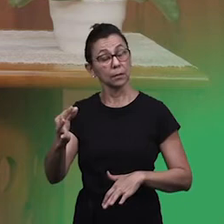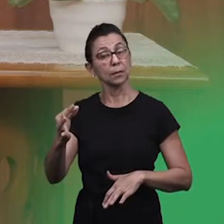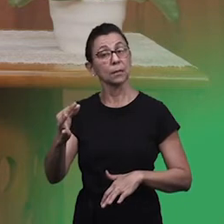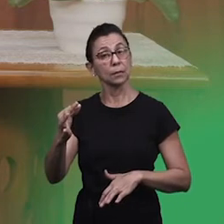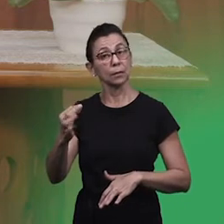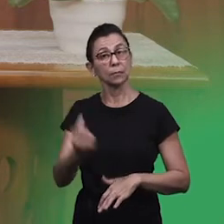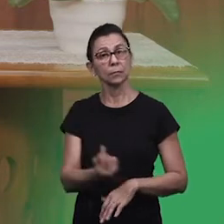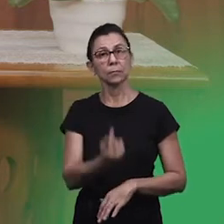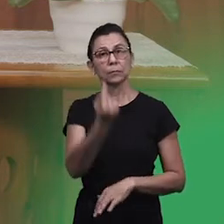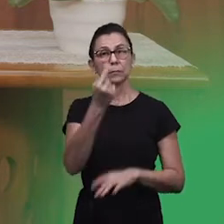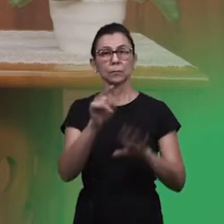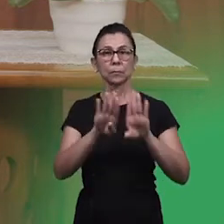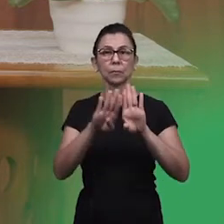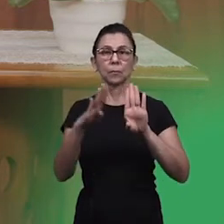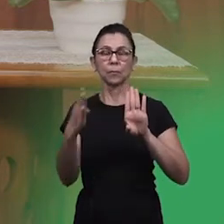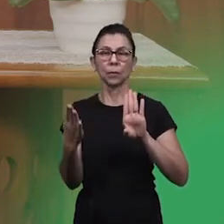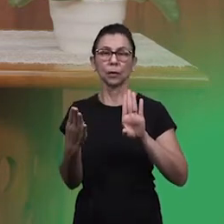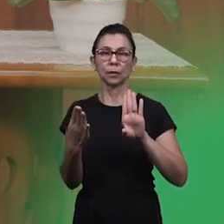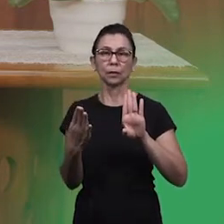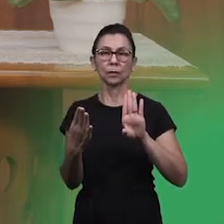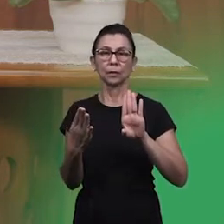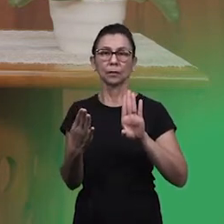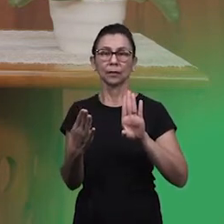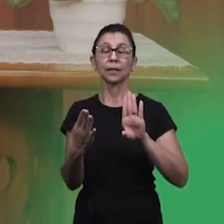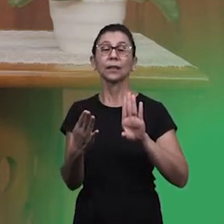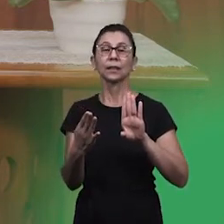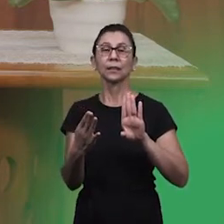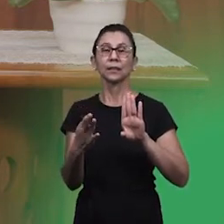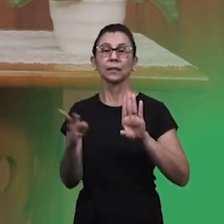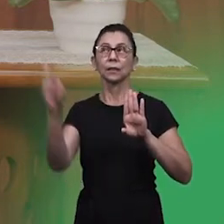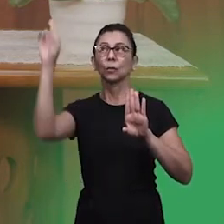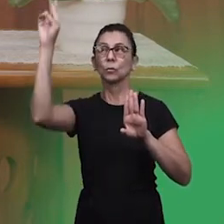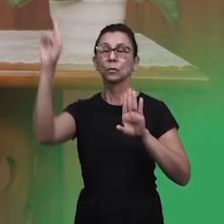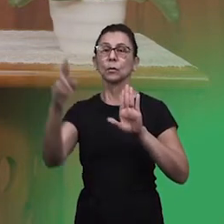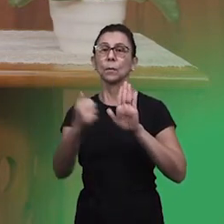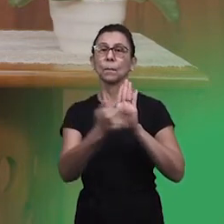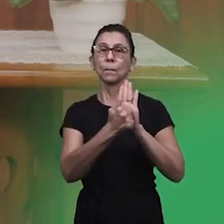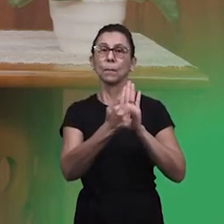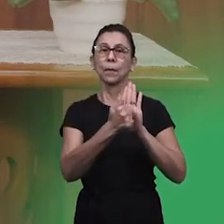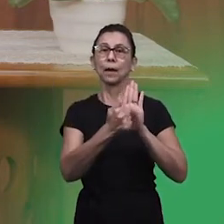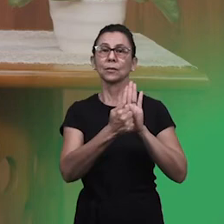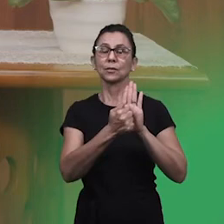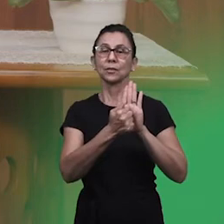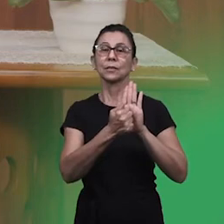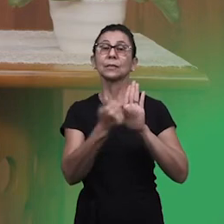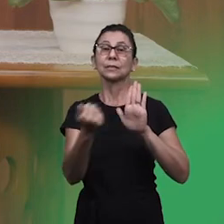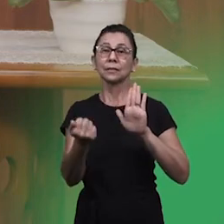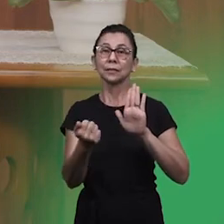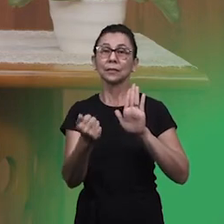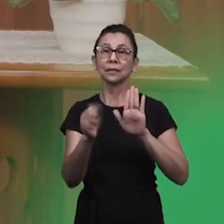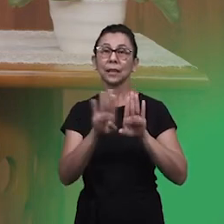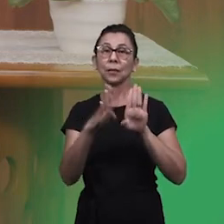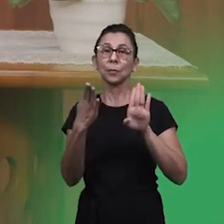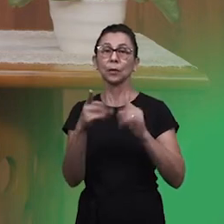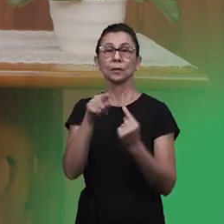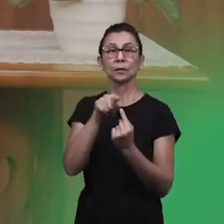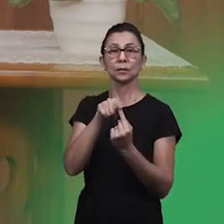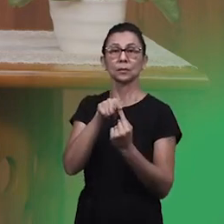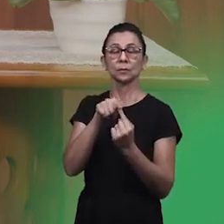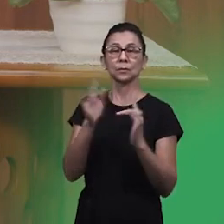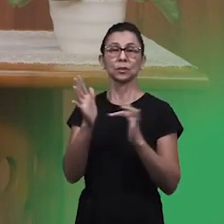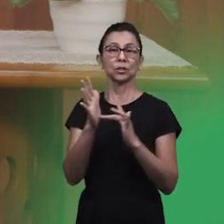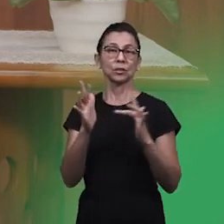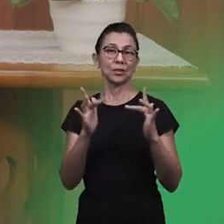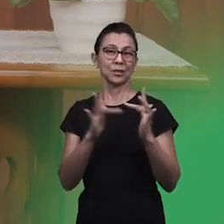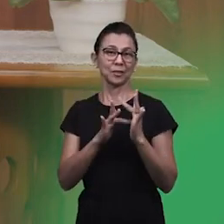a única porta, está aberta. O convite está feito. Sobe aqui. O Senhor está fazendo esse convite para você